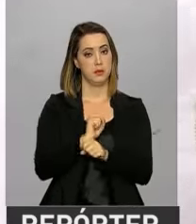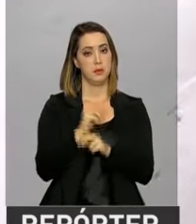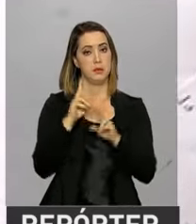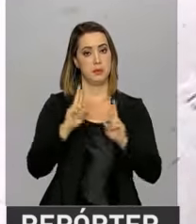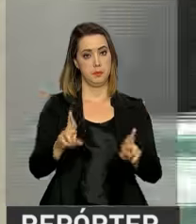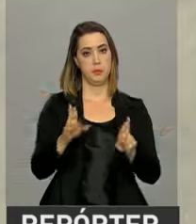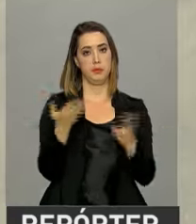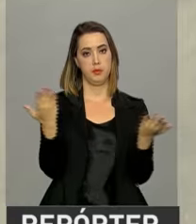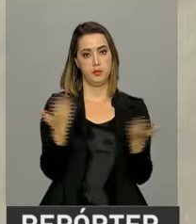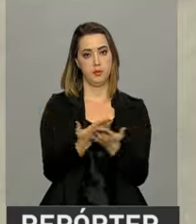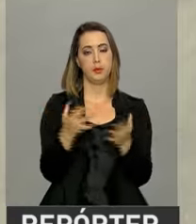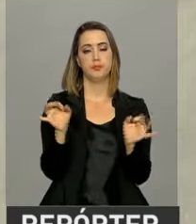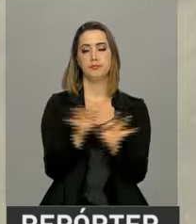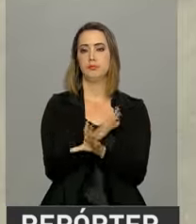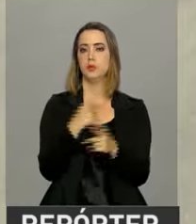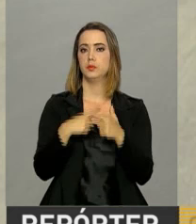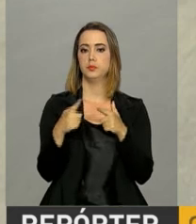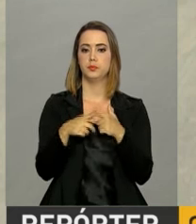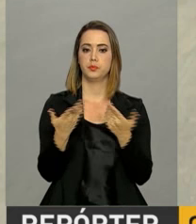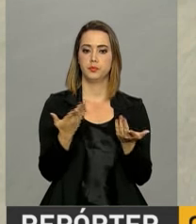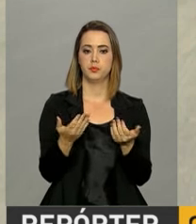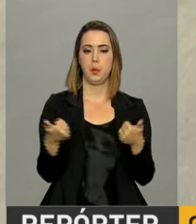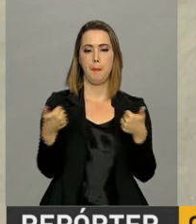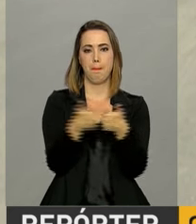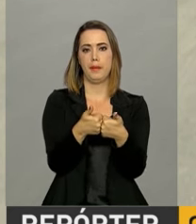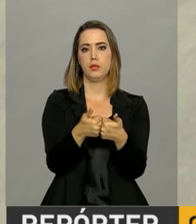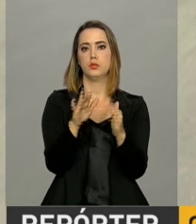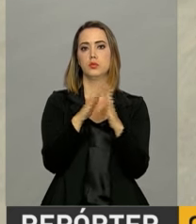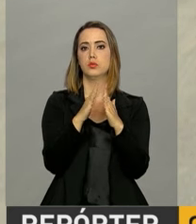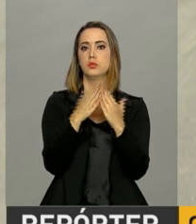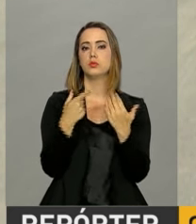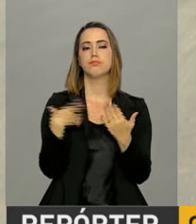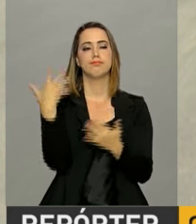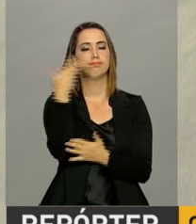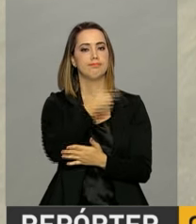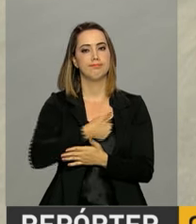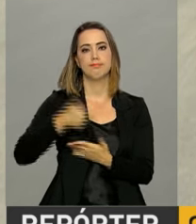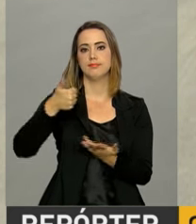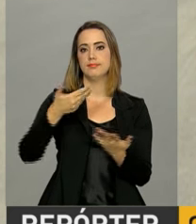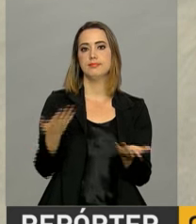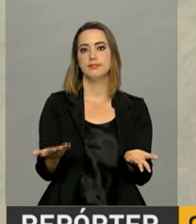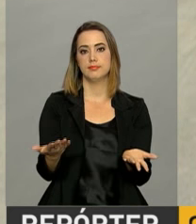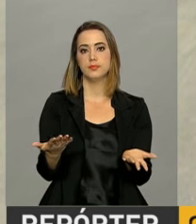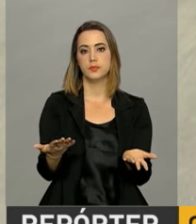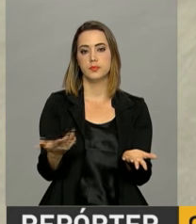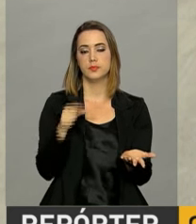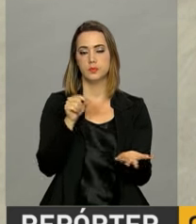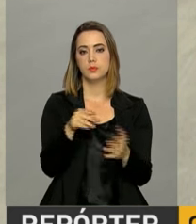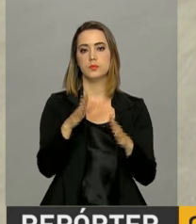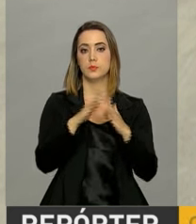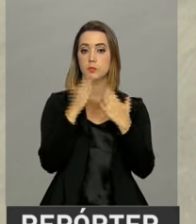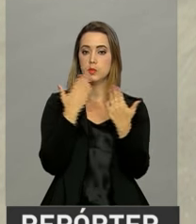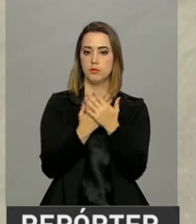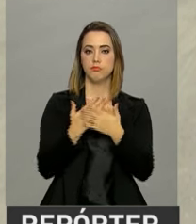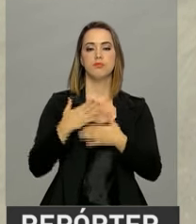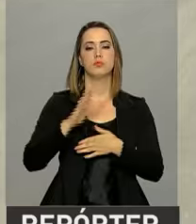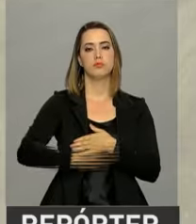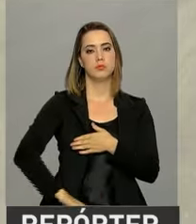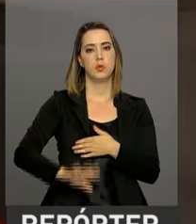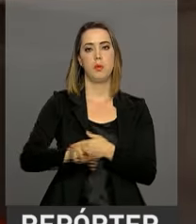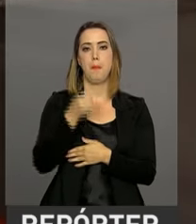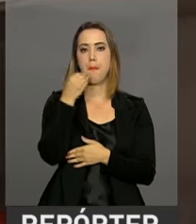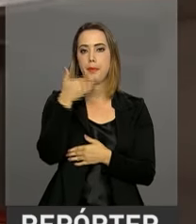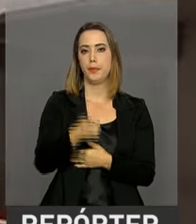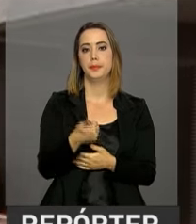seja resolvido. Pertinho de casa da comunidade aqui, e vai ser uma maravilha mesmo. Essa creche aí vai ser uma boa para